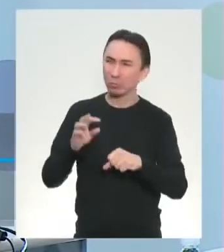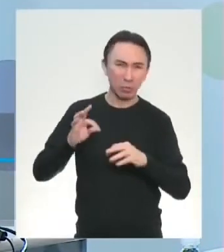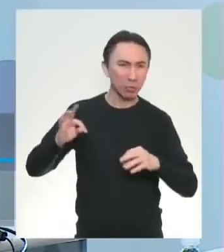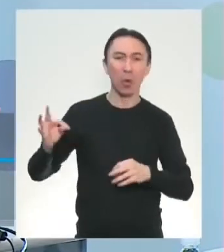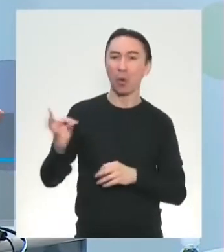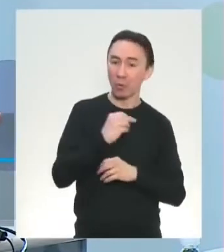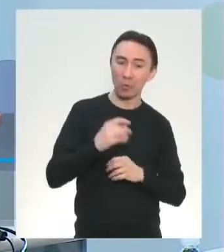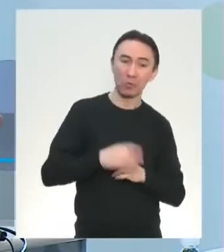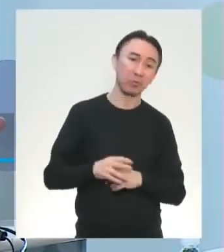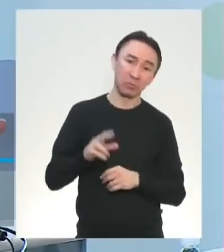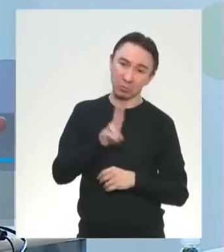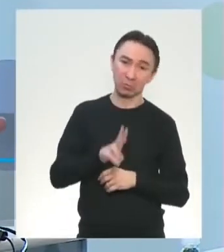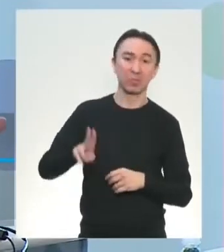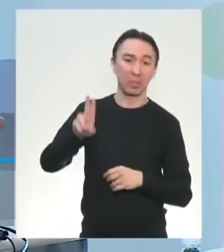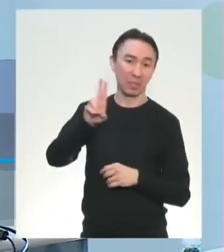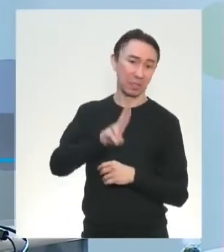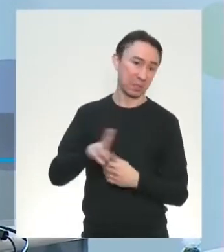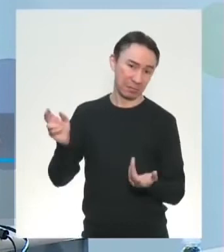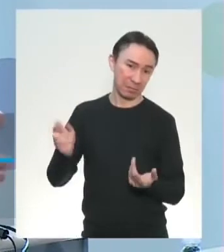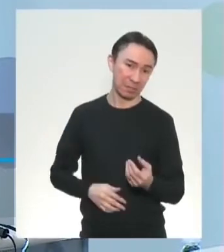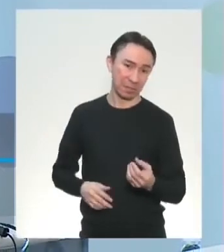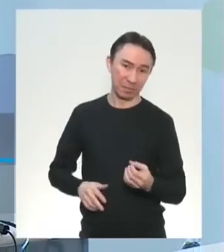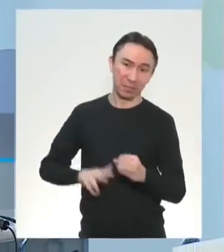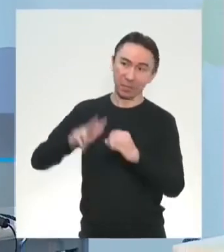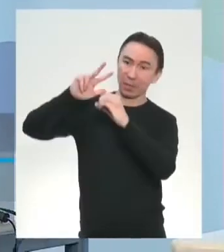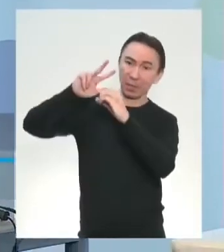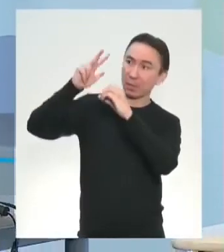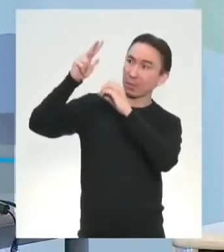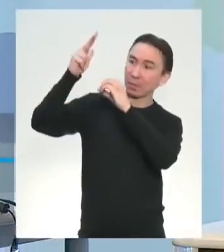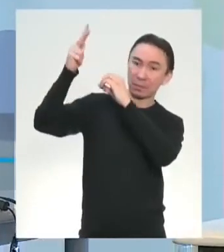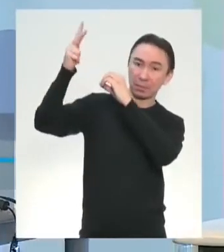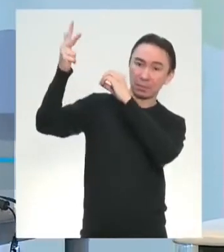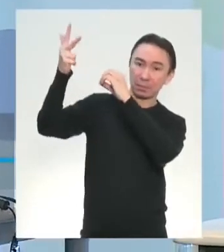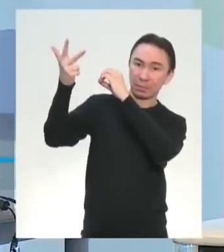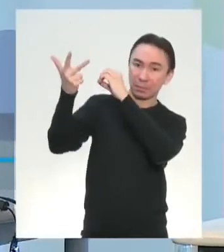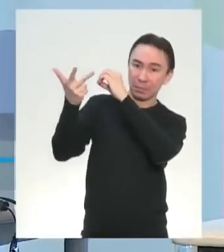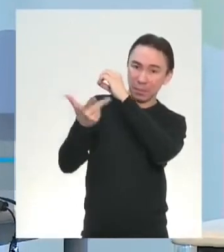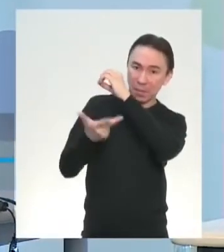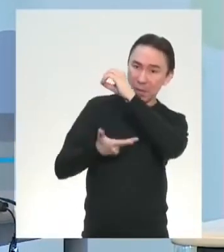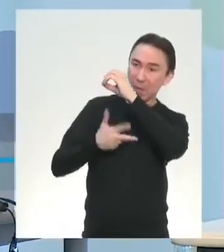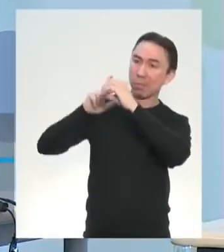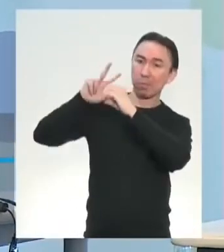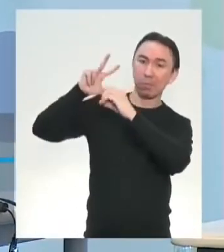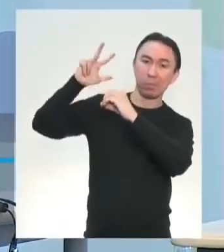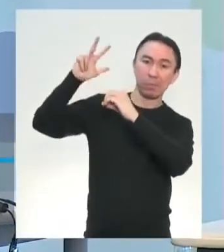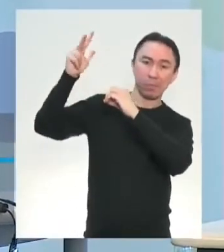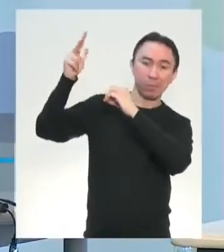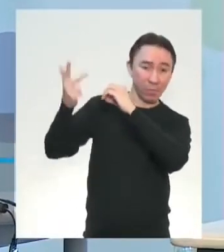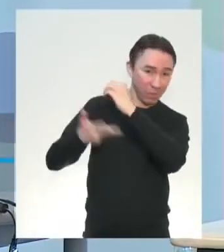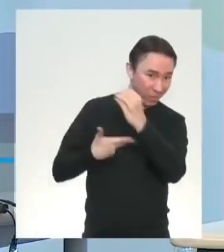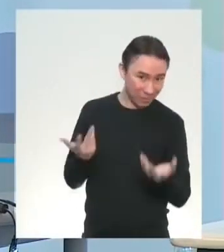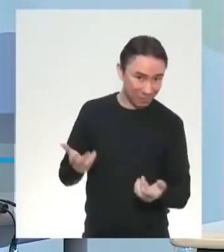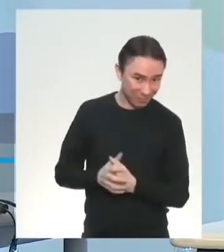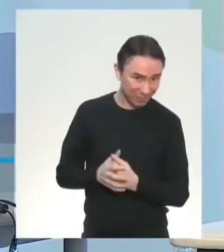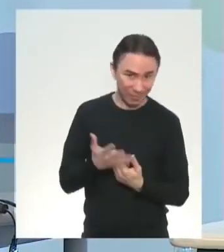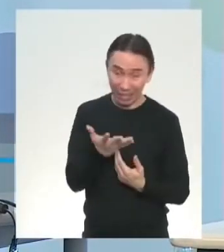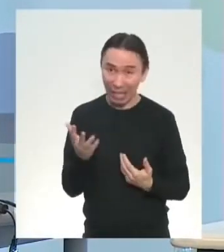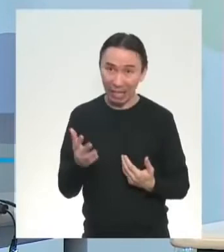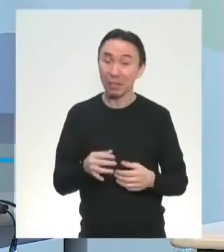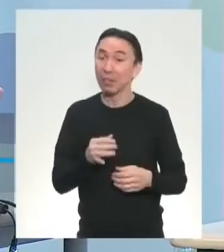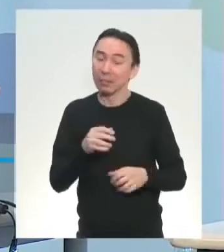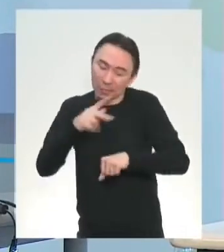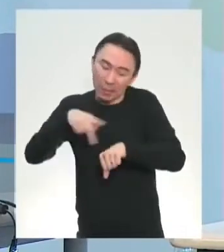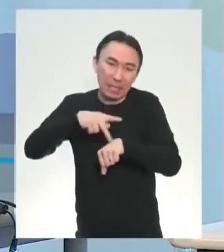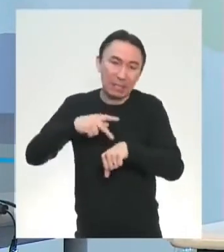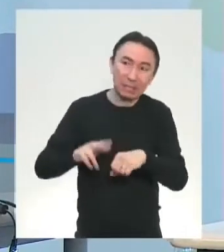maneira as informações de satélites. Mesmo não tendo satélite, o país ele pode comprar essas informações